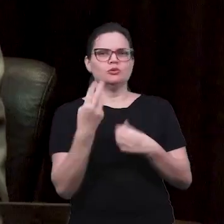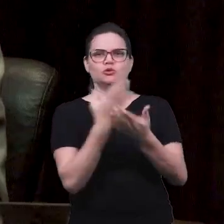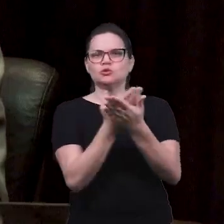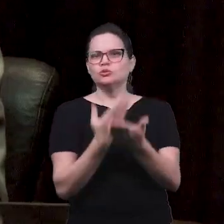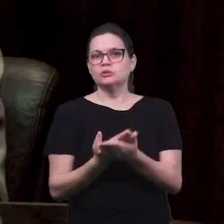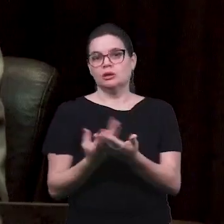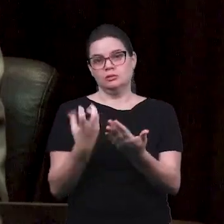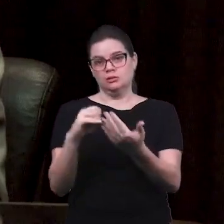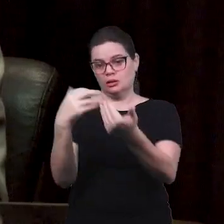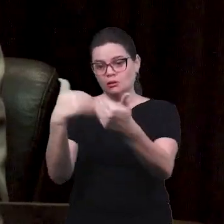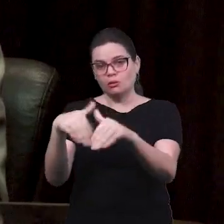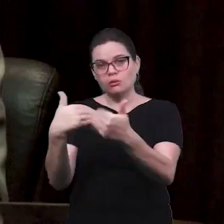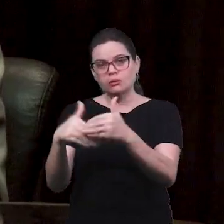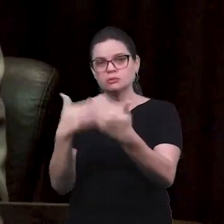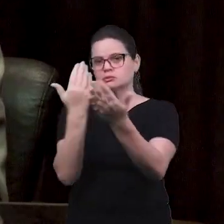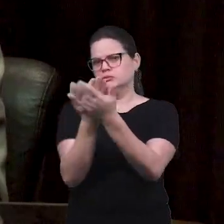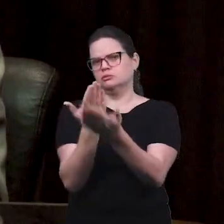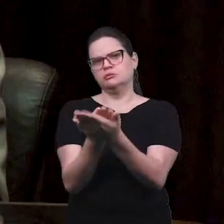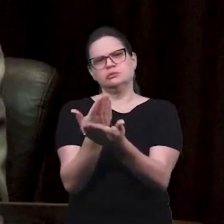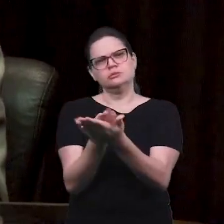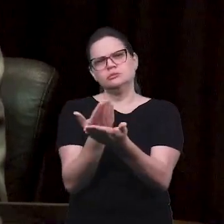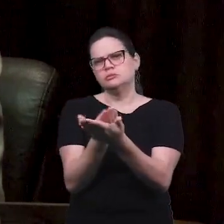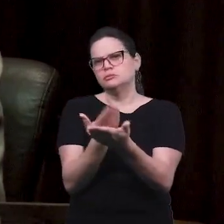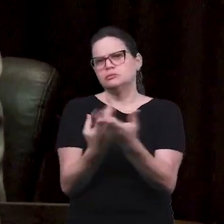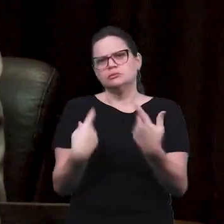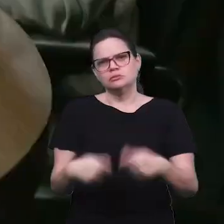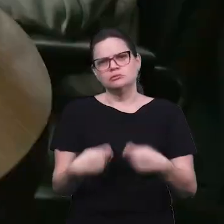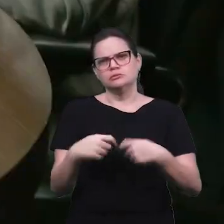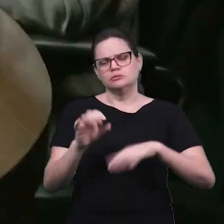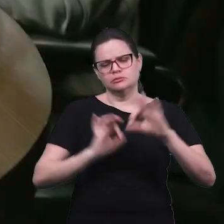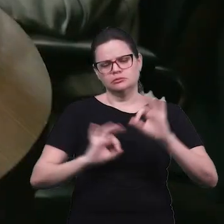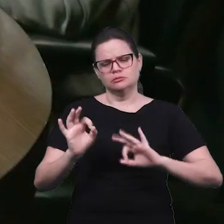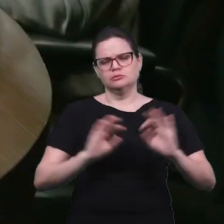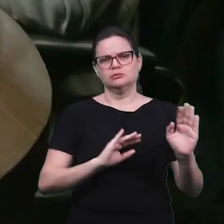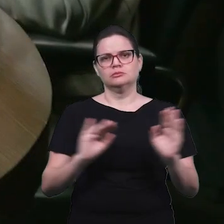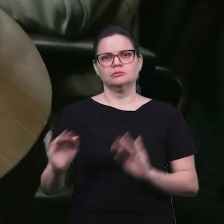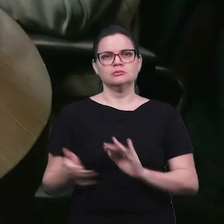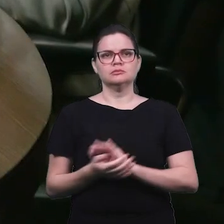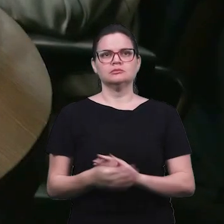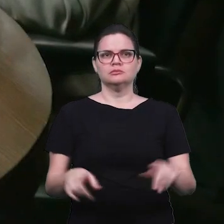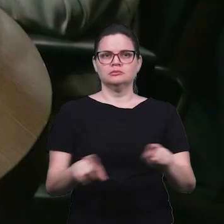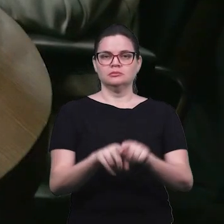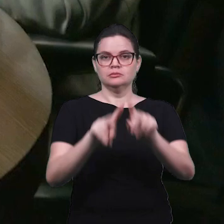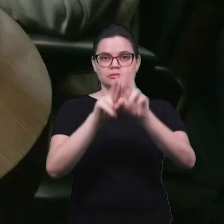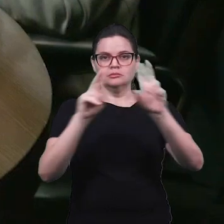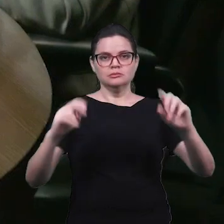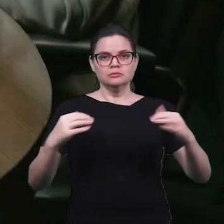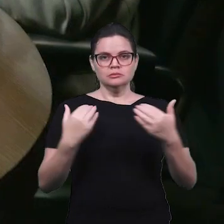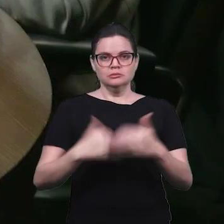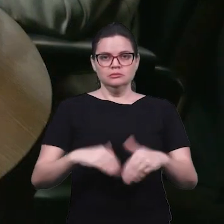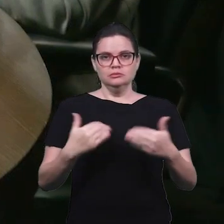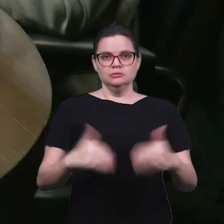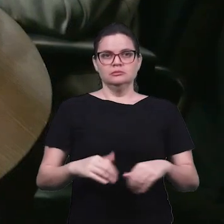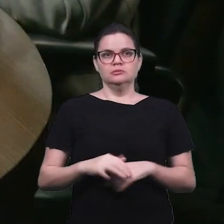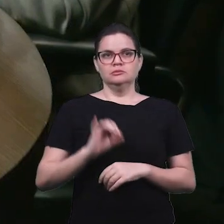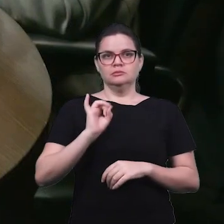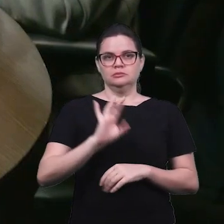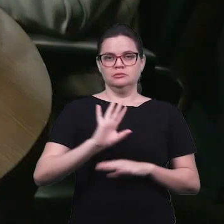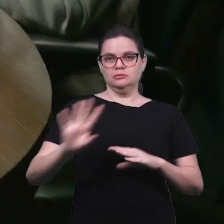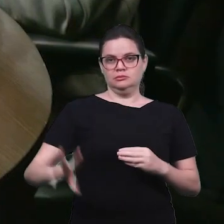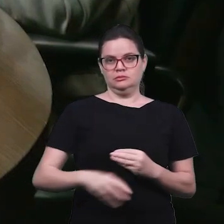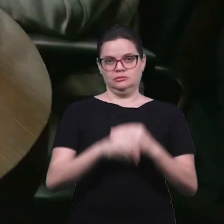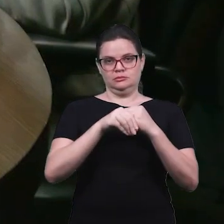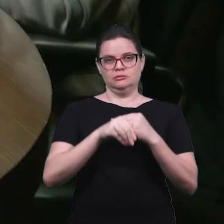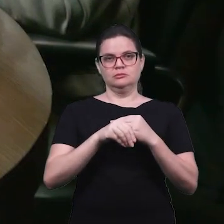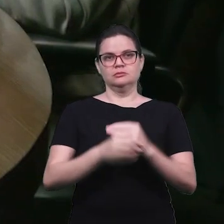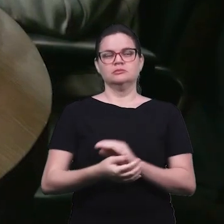pessoa vai ter que se estudar e tem que estudar muito, se preparar muito. A questão do concurso, só vamos fazer uma